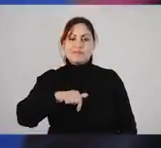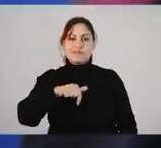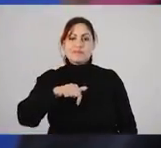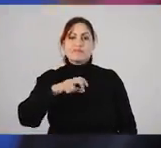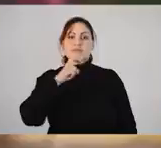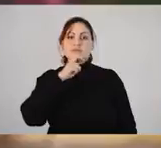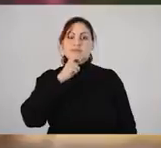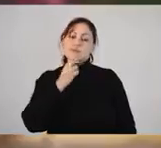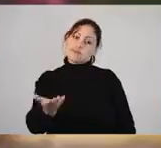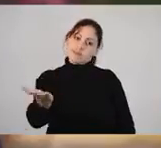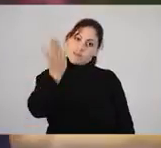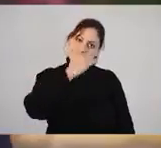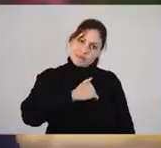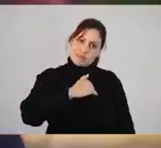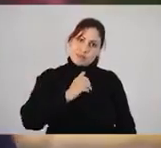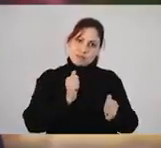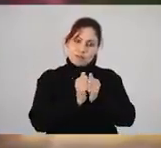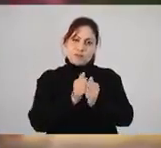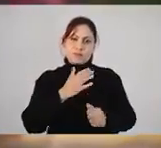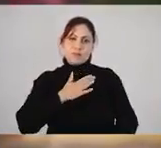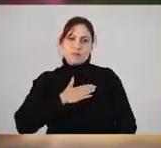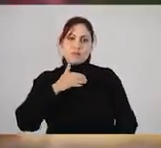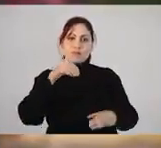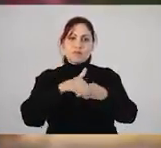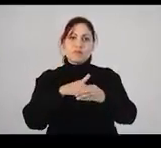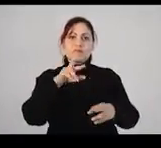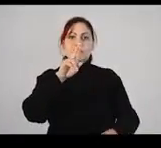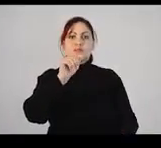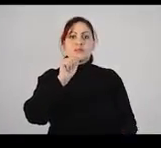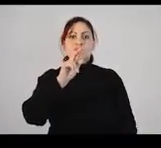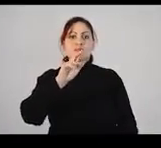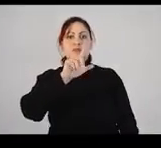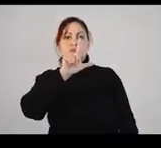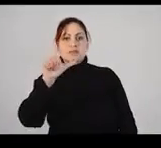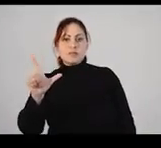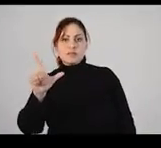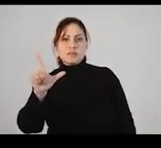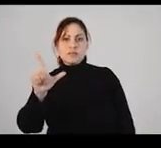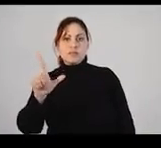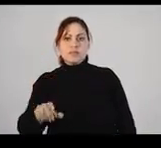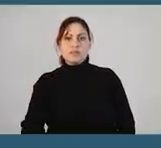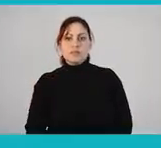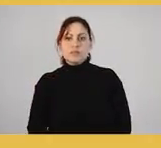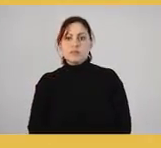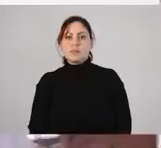Sorocaba. Vem comigo, faça parte da nossa campanha. Vota Raul!